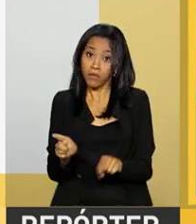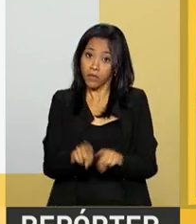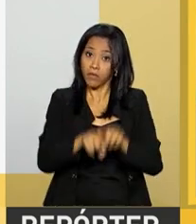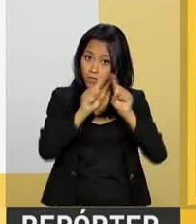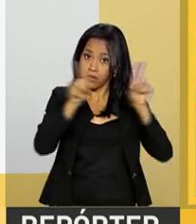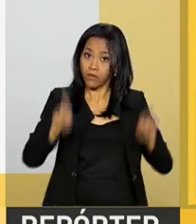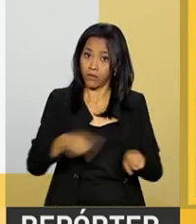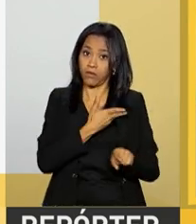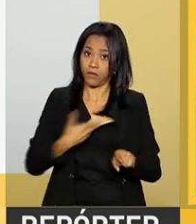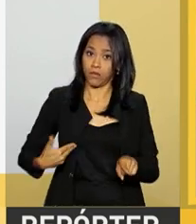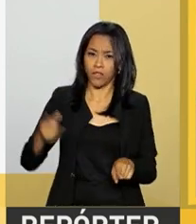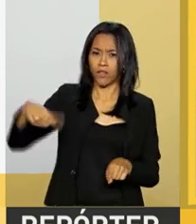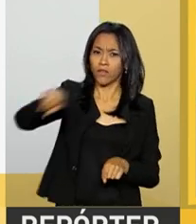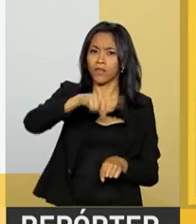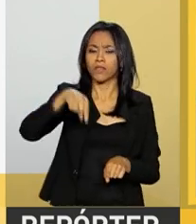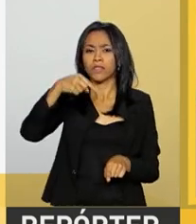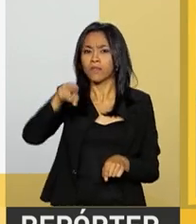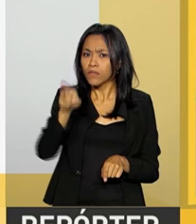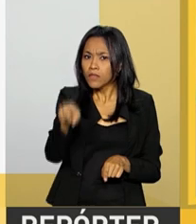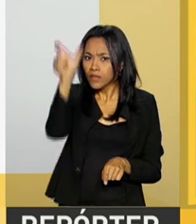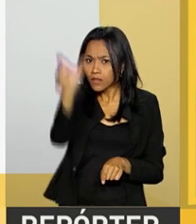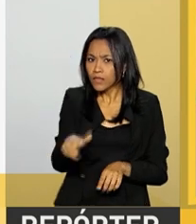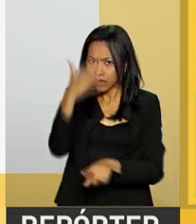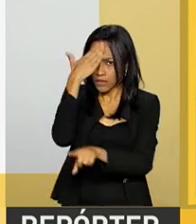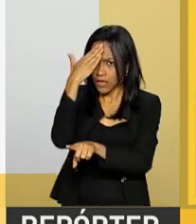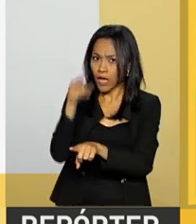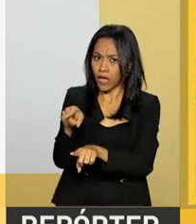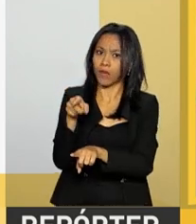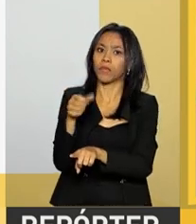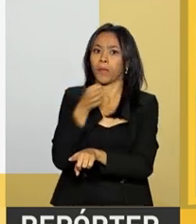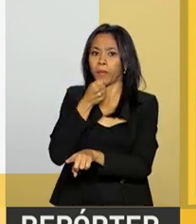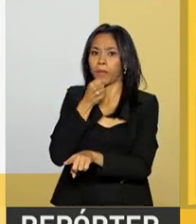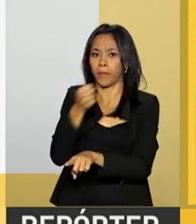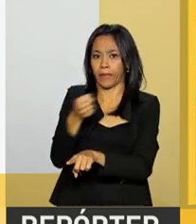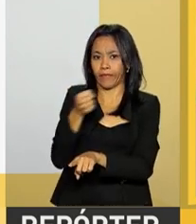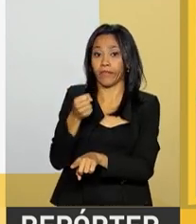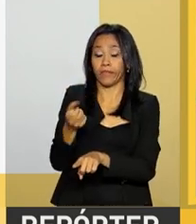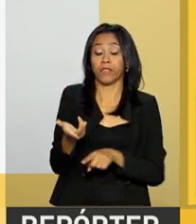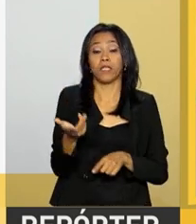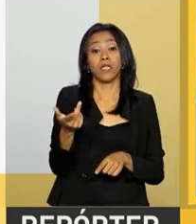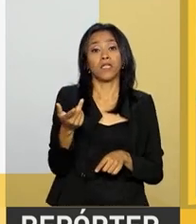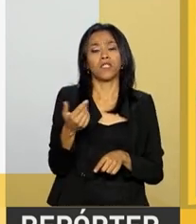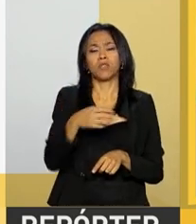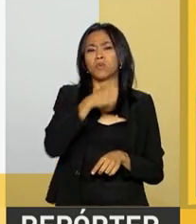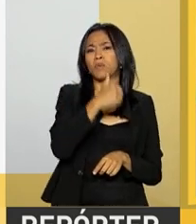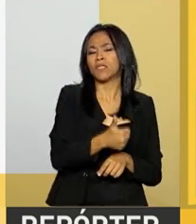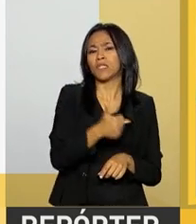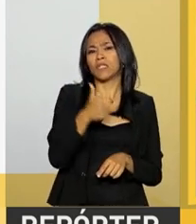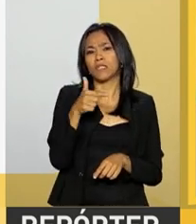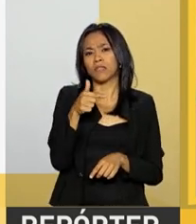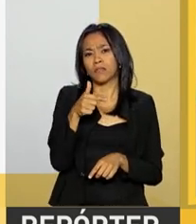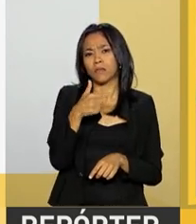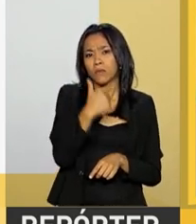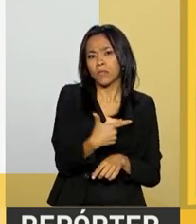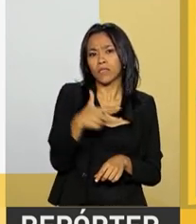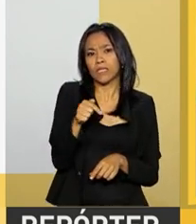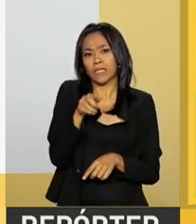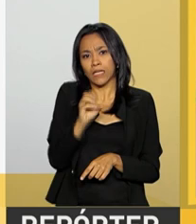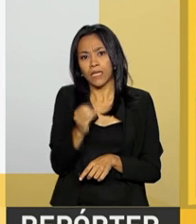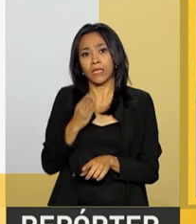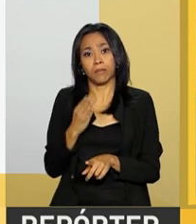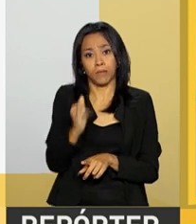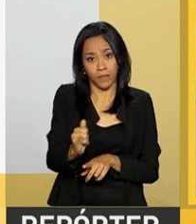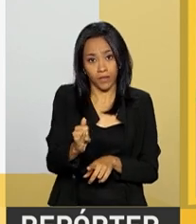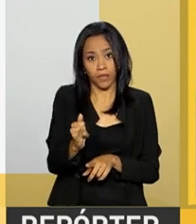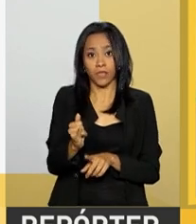o evangelho é com esse resultado a quase 10 no ano passado de cerca de 270 bilhões o